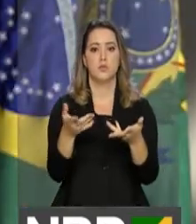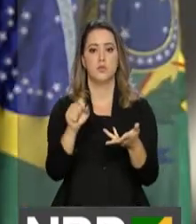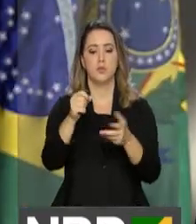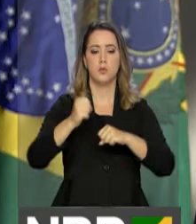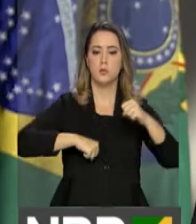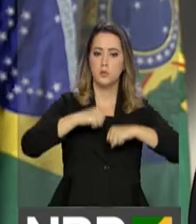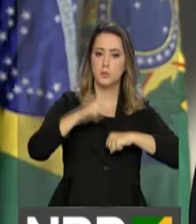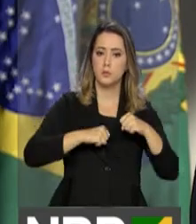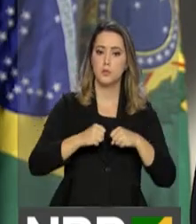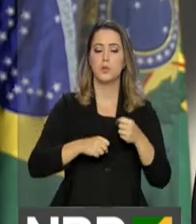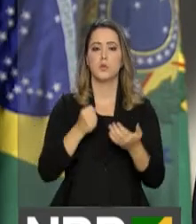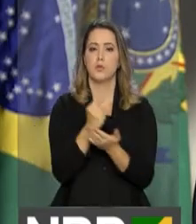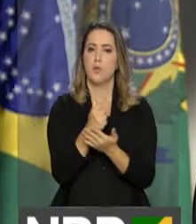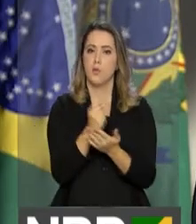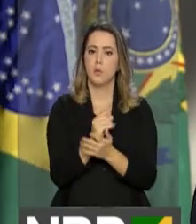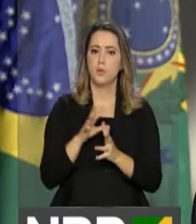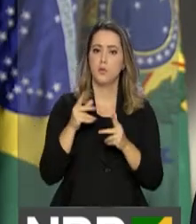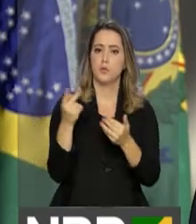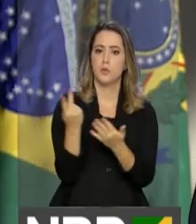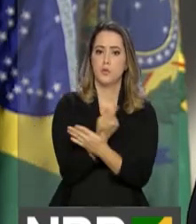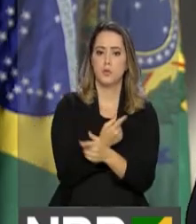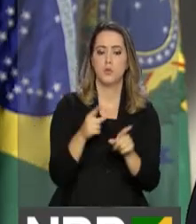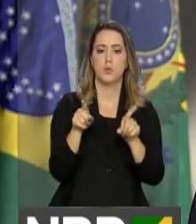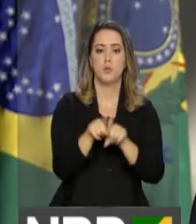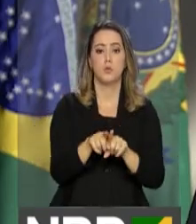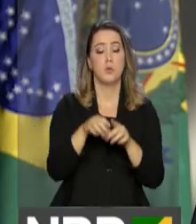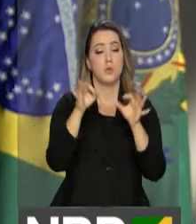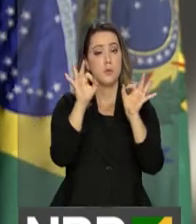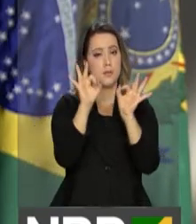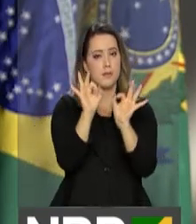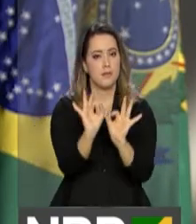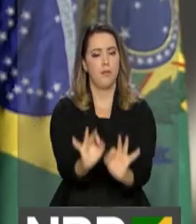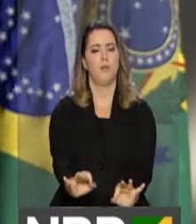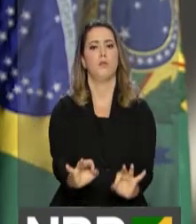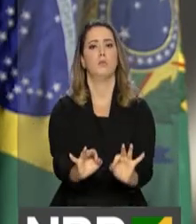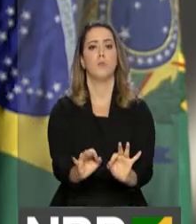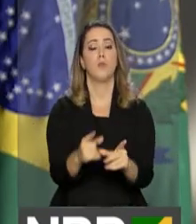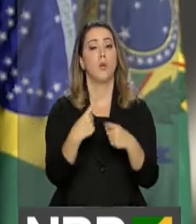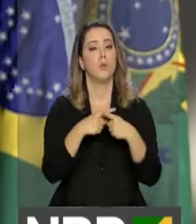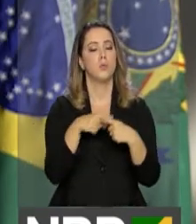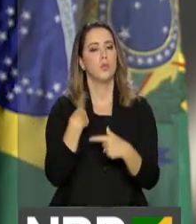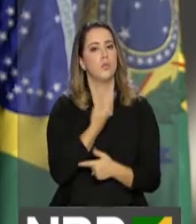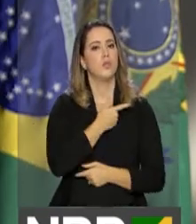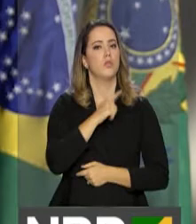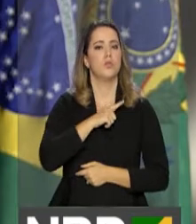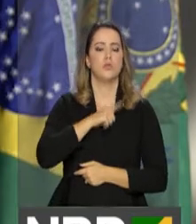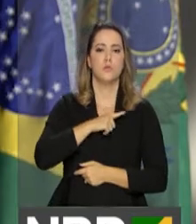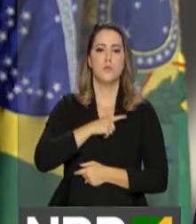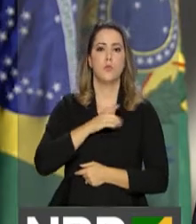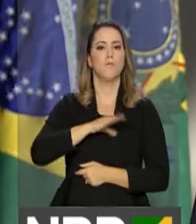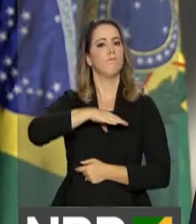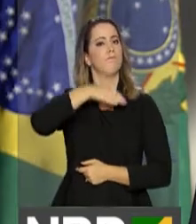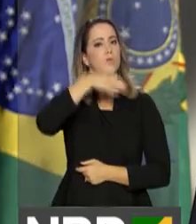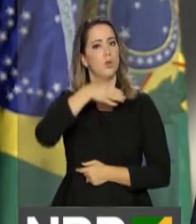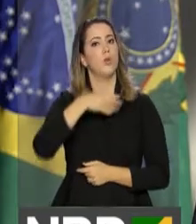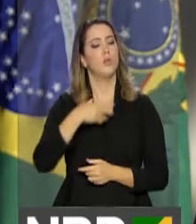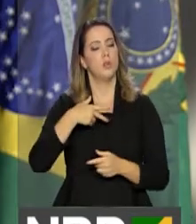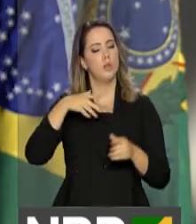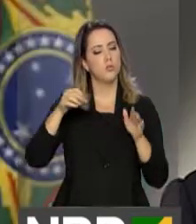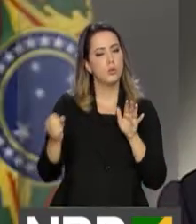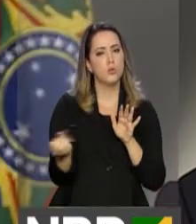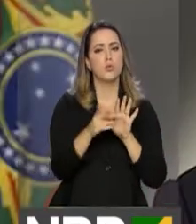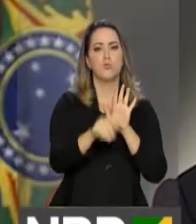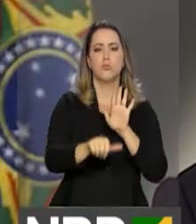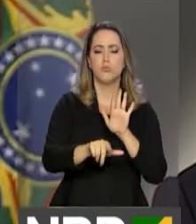consumo e tudo isso ocorre exata e precisamente porque tivemos coragem de fazer as reformas necessárias